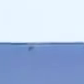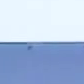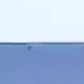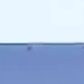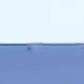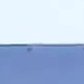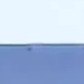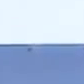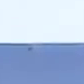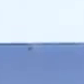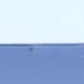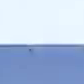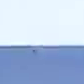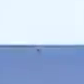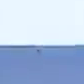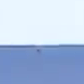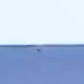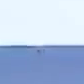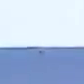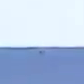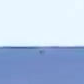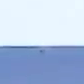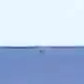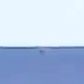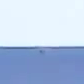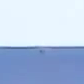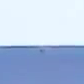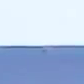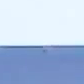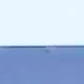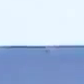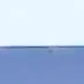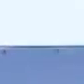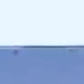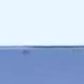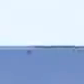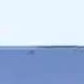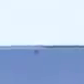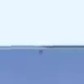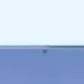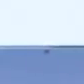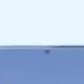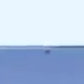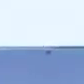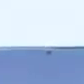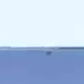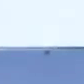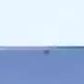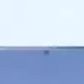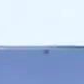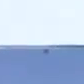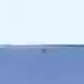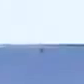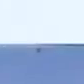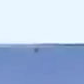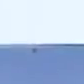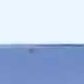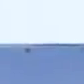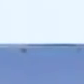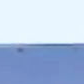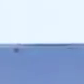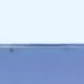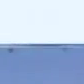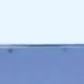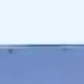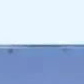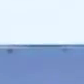foco é a economia. Por isso que fiz questão, né, que a gente pudesse estar juntos hoje nessa obra, que é uma grande mudança para o